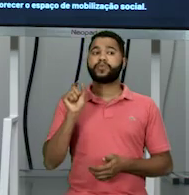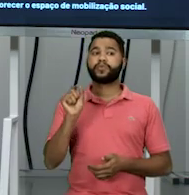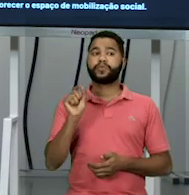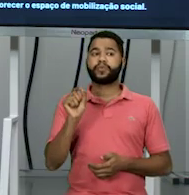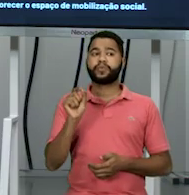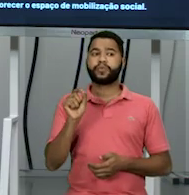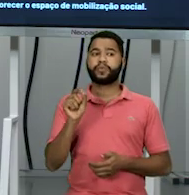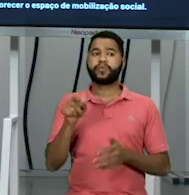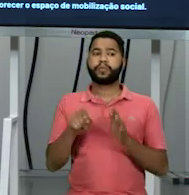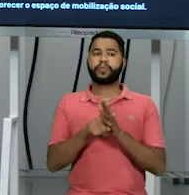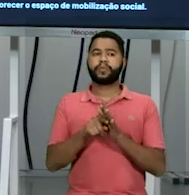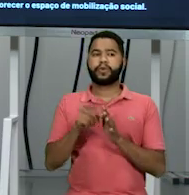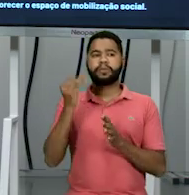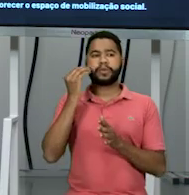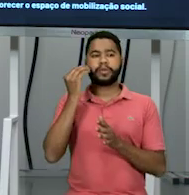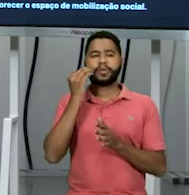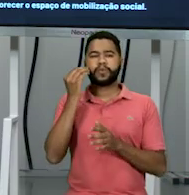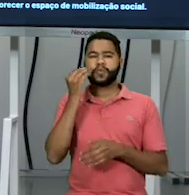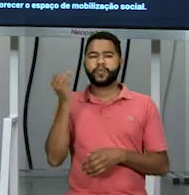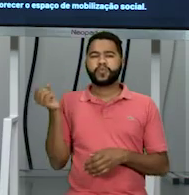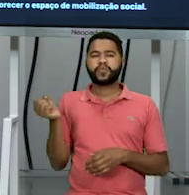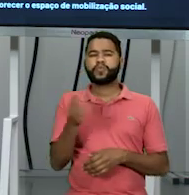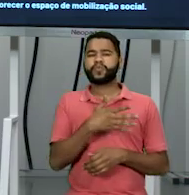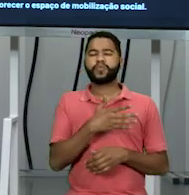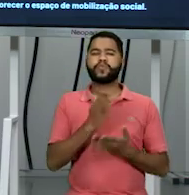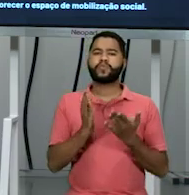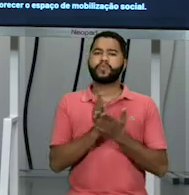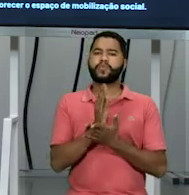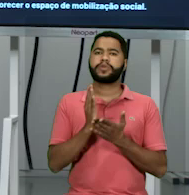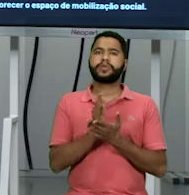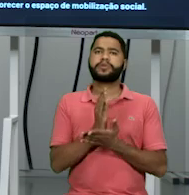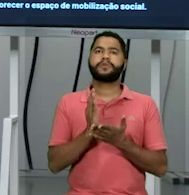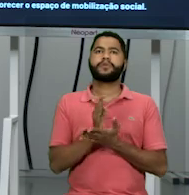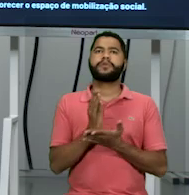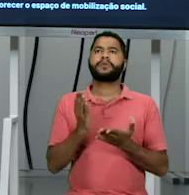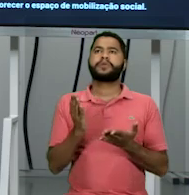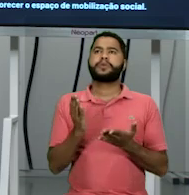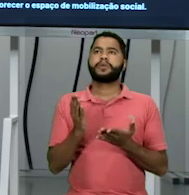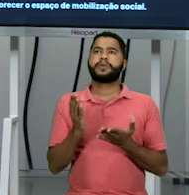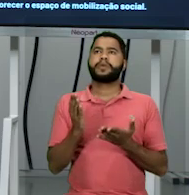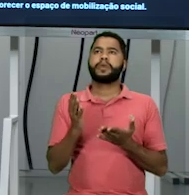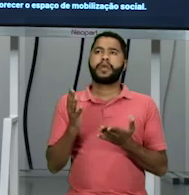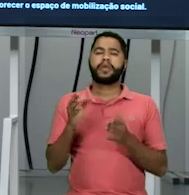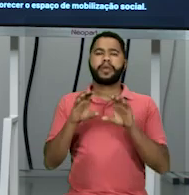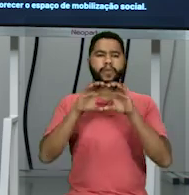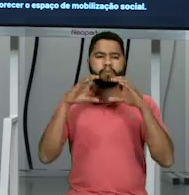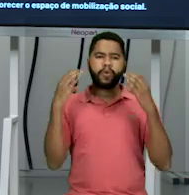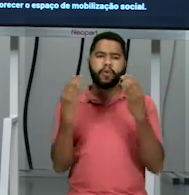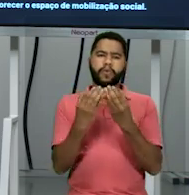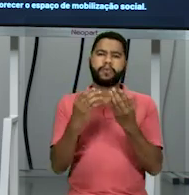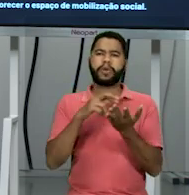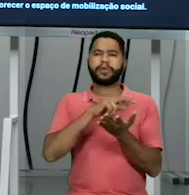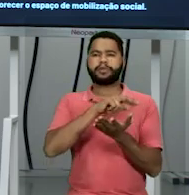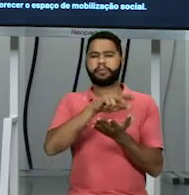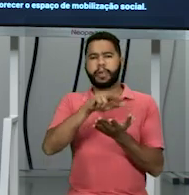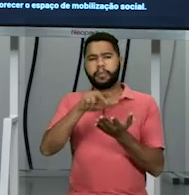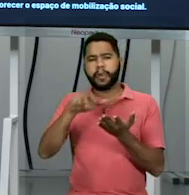o Reinventando o Estado Novo, né? Esse livro foi fruto de uma conferência de diversos